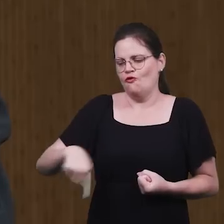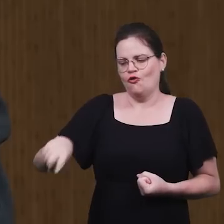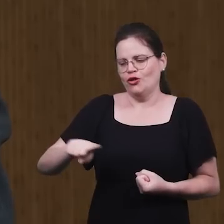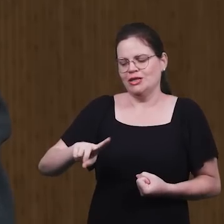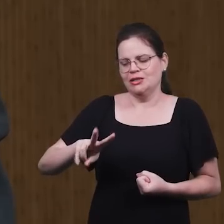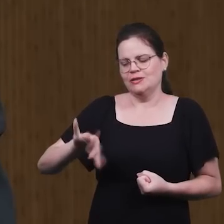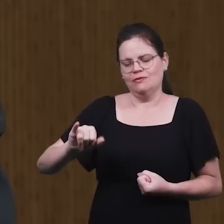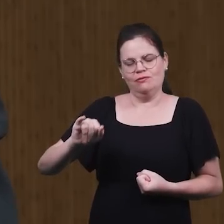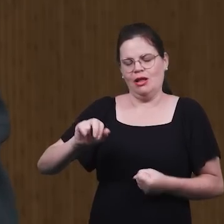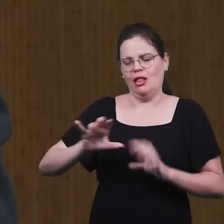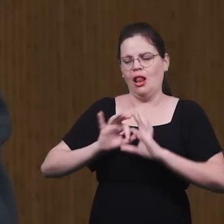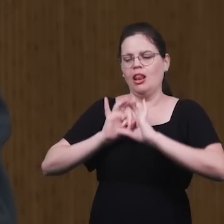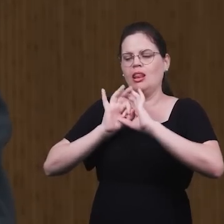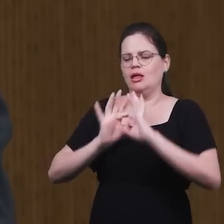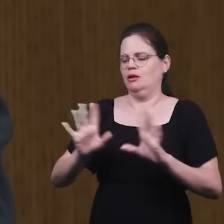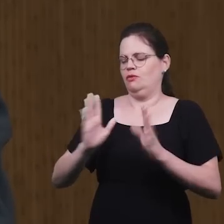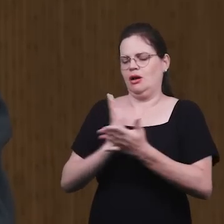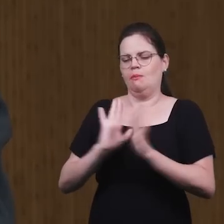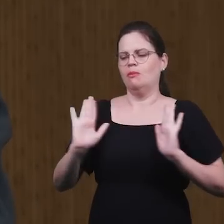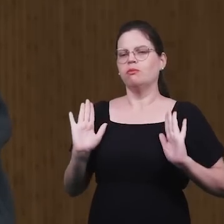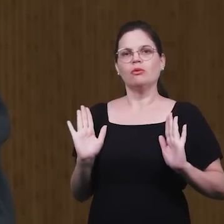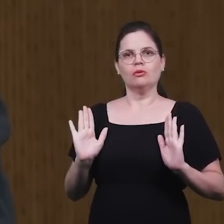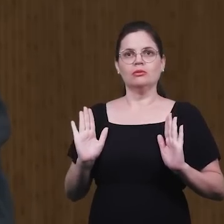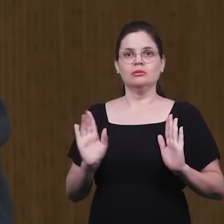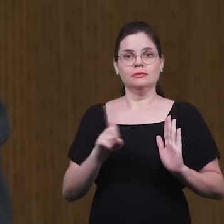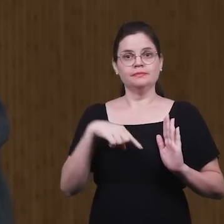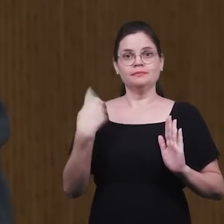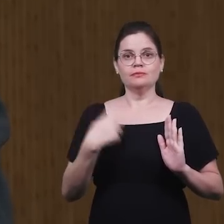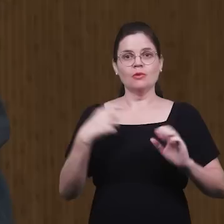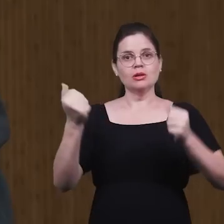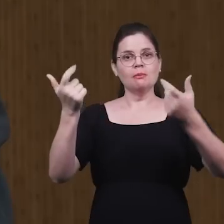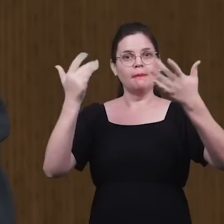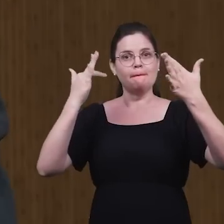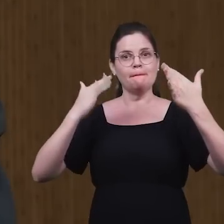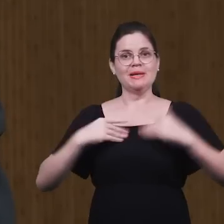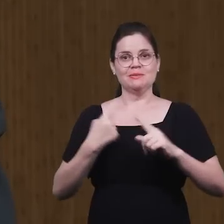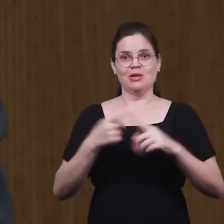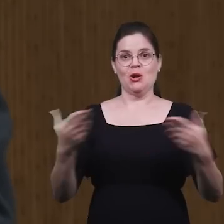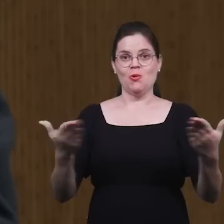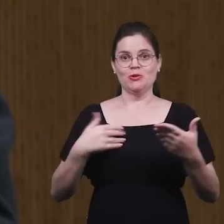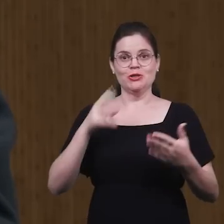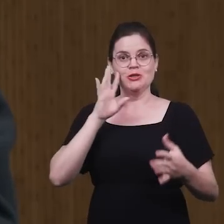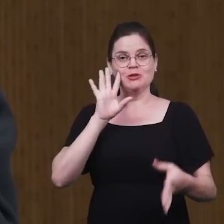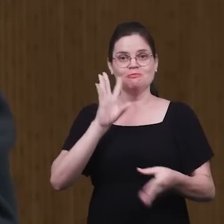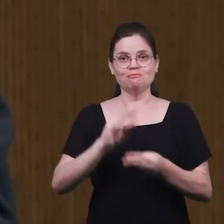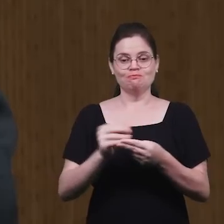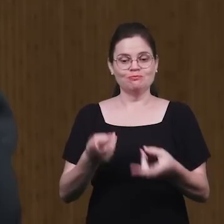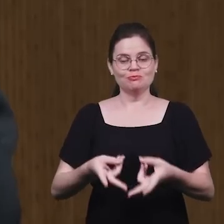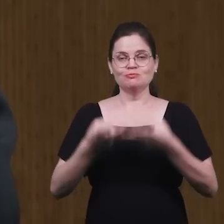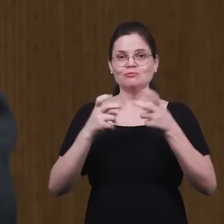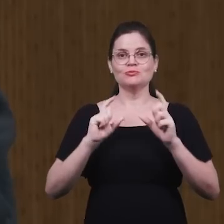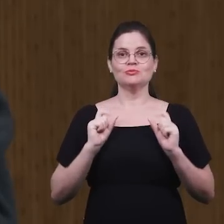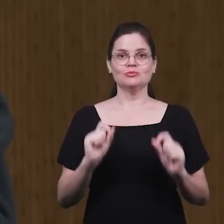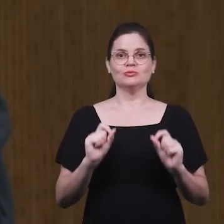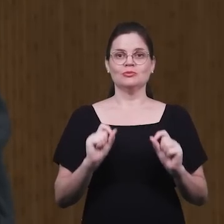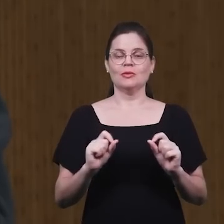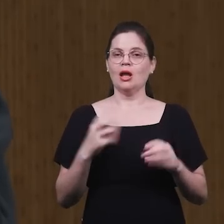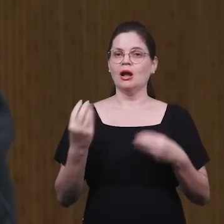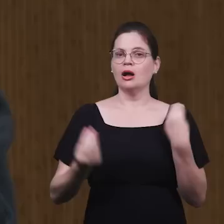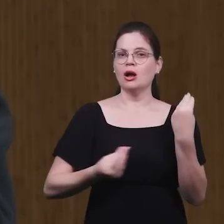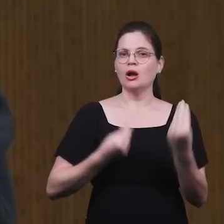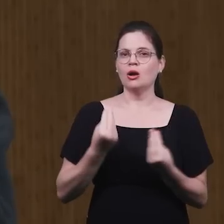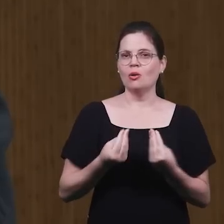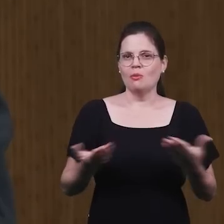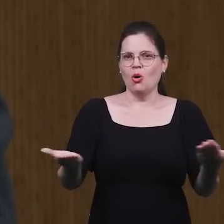que os fiéis, eles não terão mais outra carga como essa. Isso é uma bênção para nós, porque nós estamos vendo hoje, por exemplo, nos dias atuais, uma